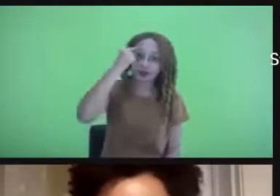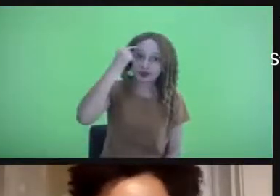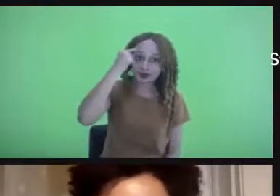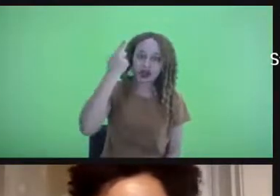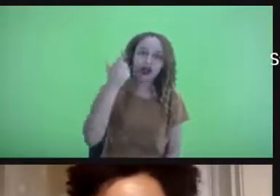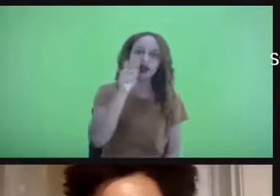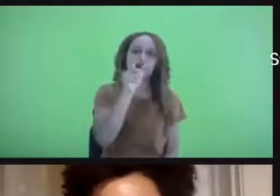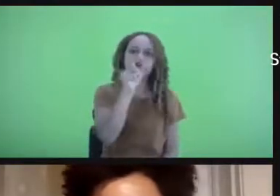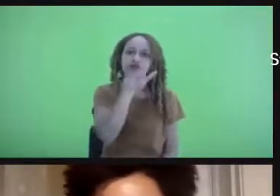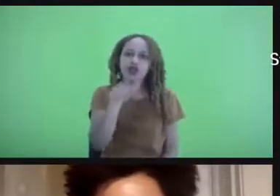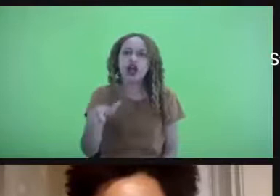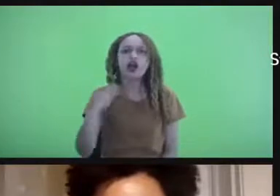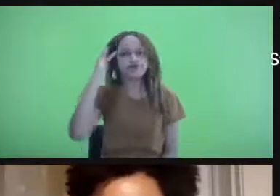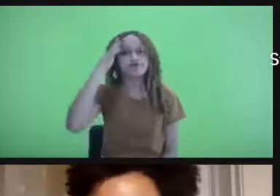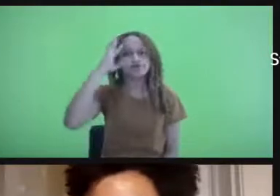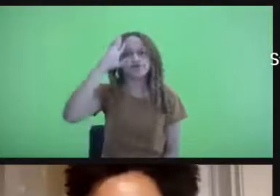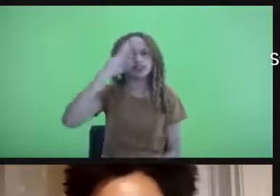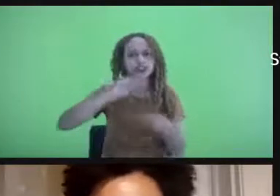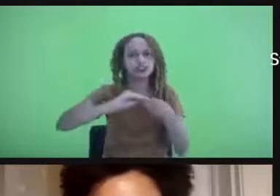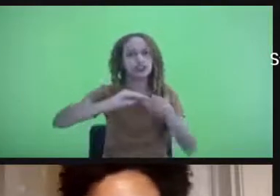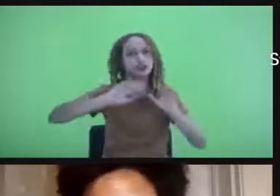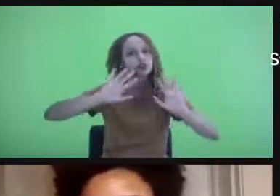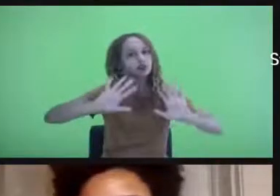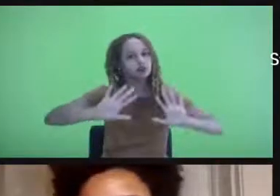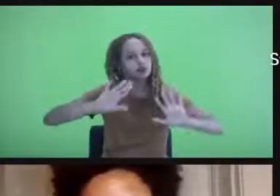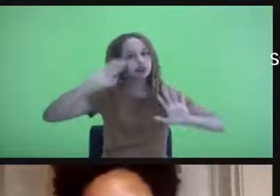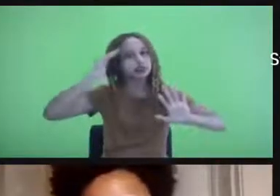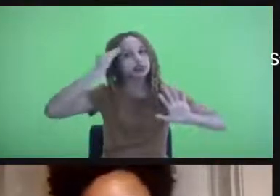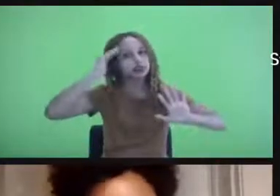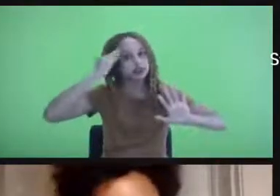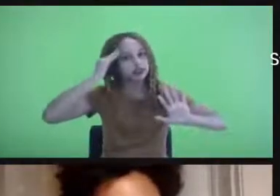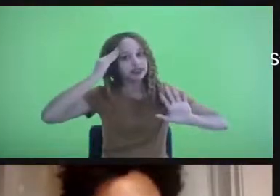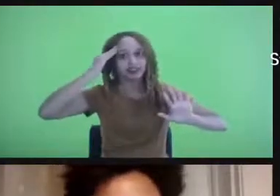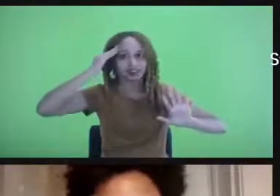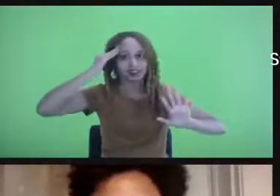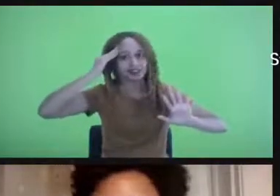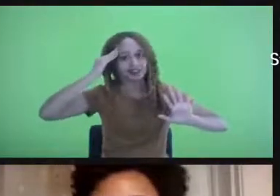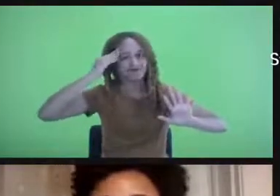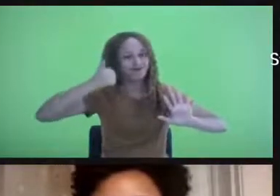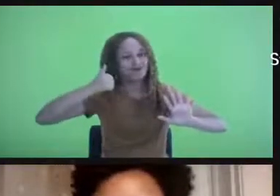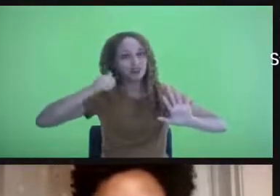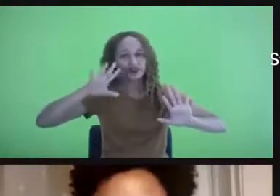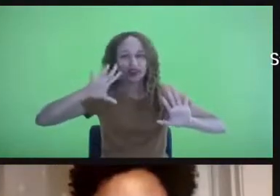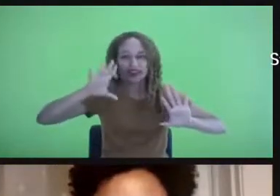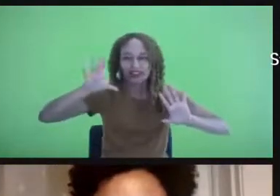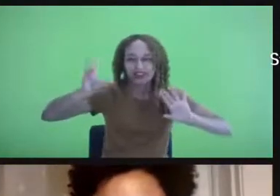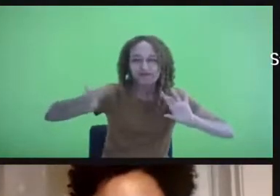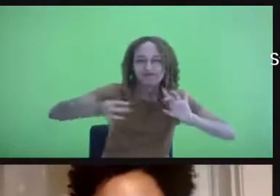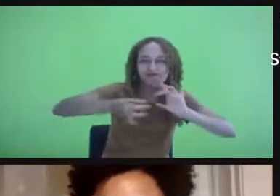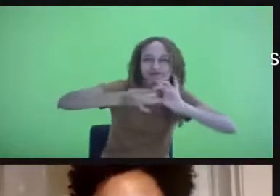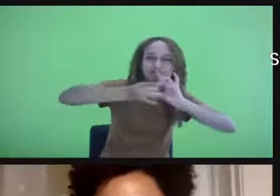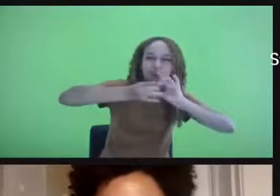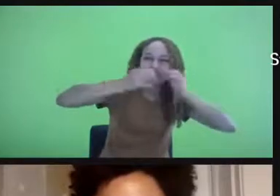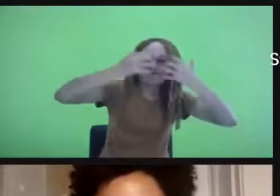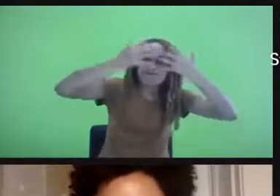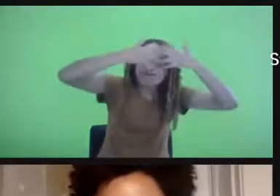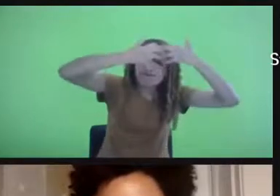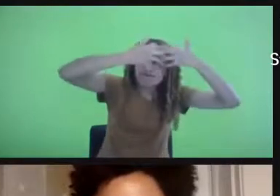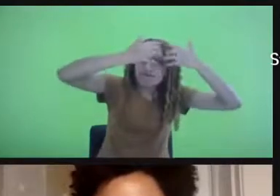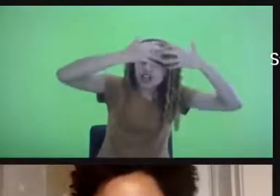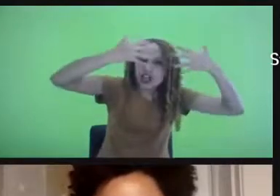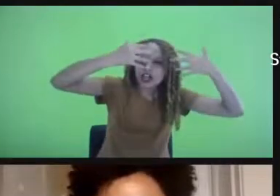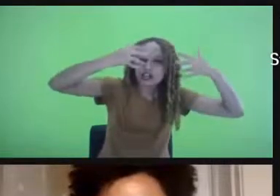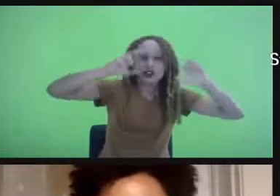pense que as pessoas vão entender o que está sendo dito, mas entender é uma coisa, assimilar é outra, completamente